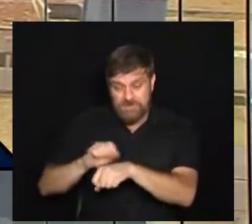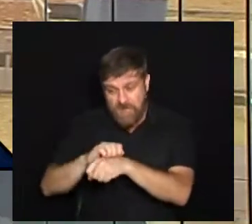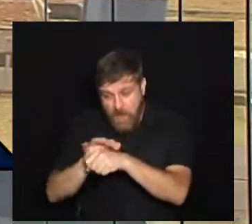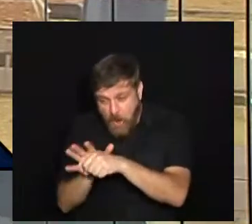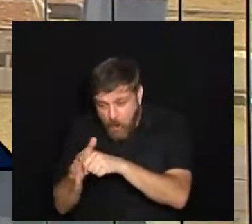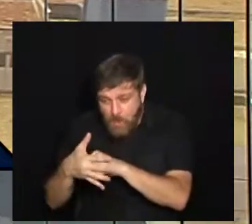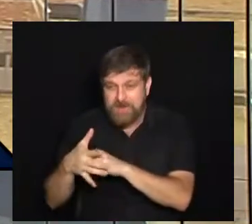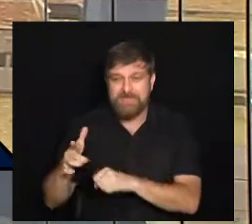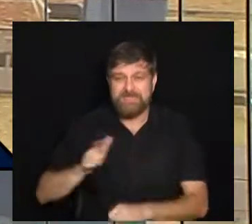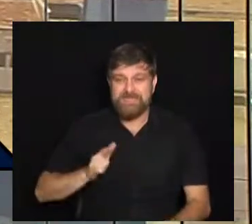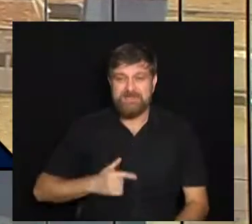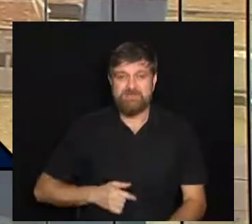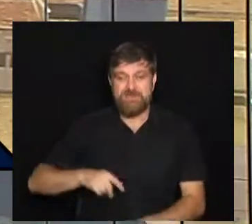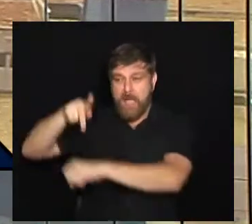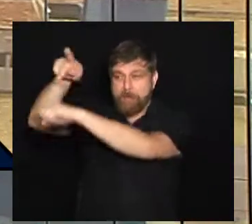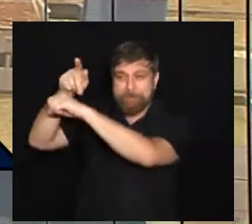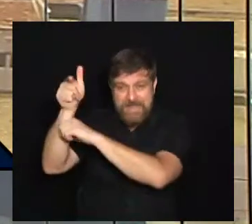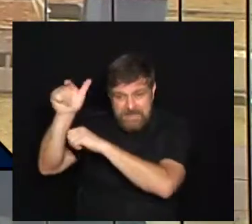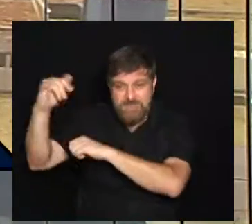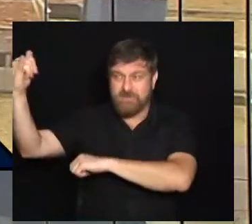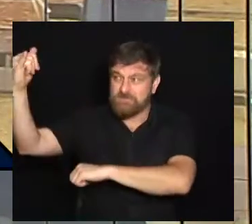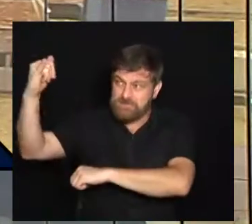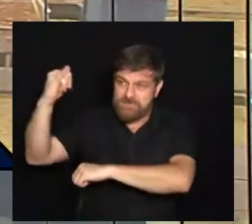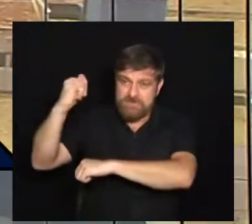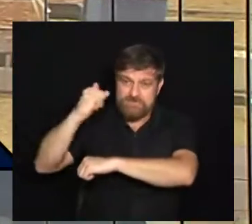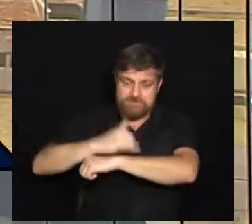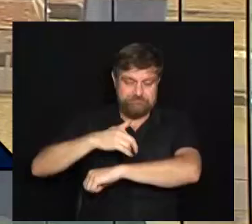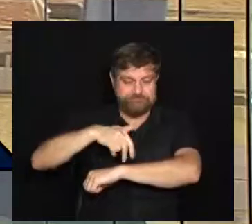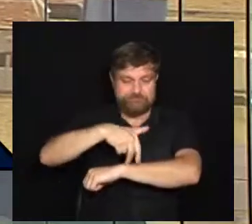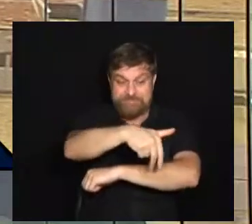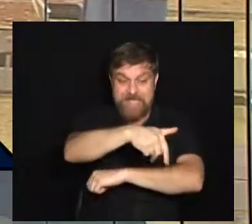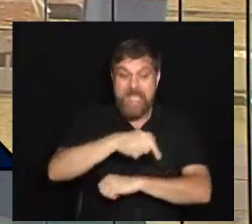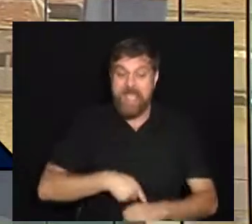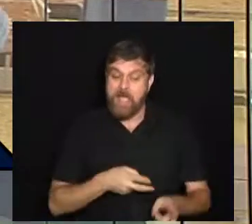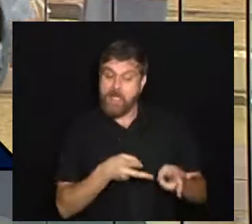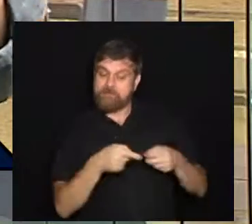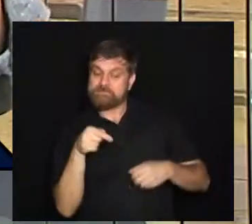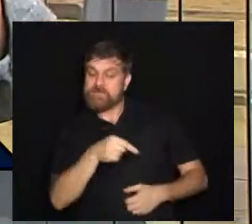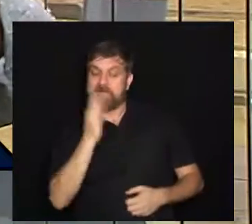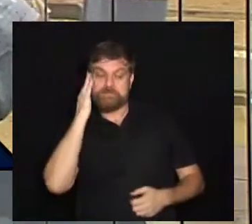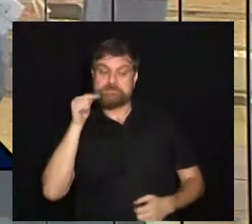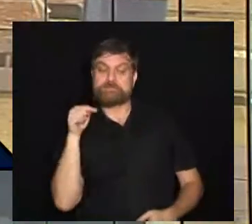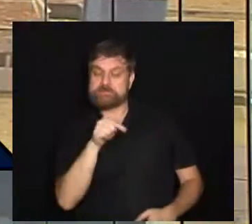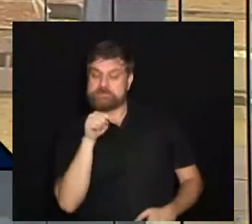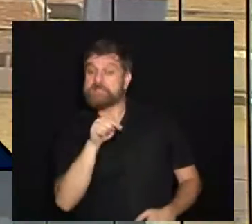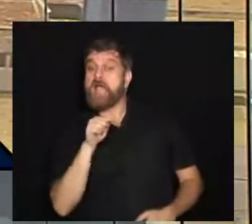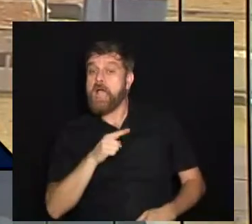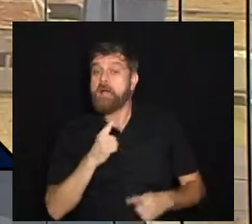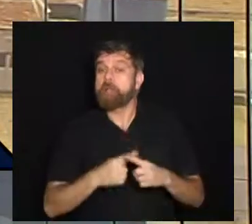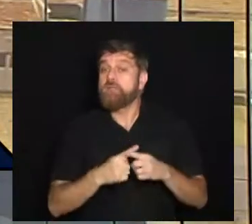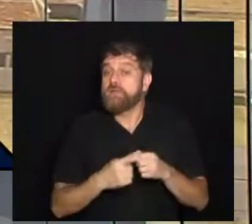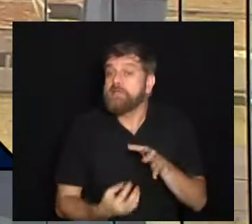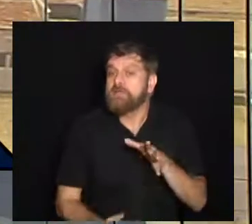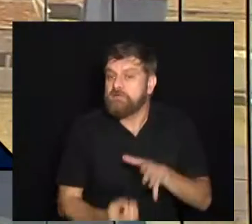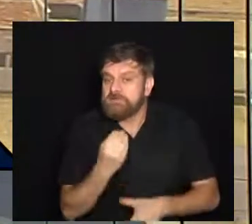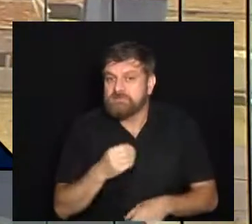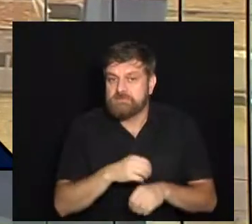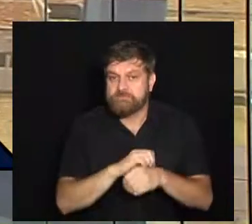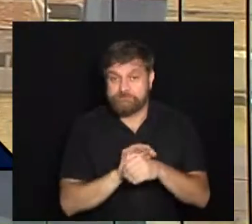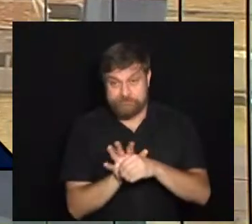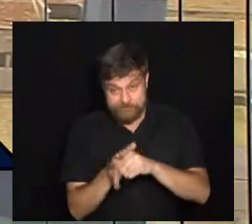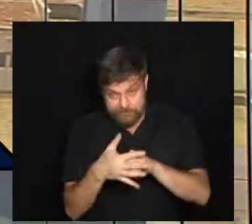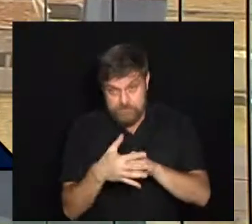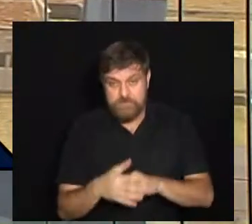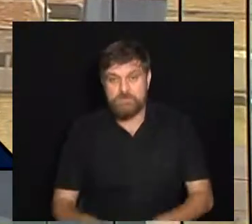coronavírus né então gente que voltou do exterior etc então de consegue mapear rastrear o caso até um a gente